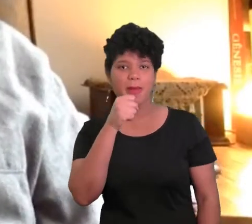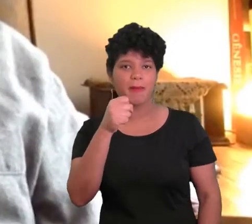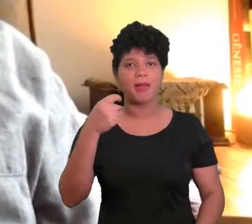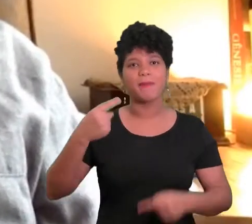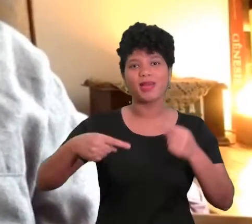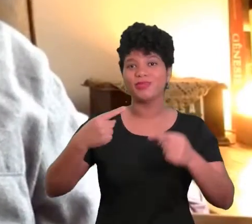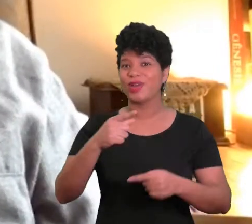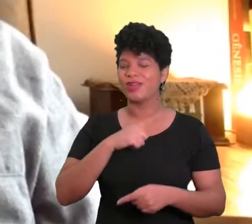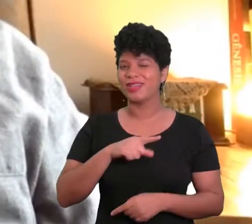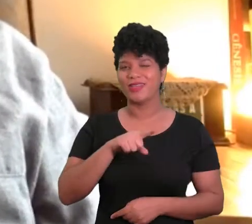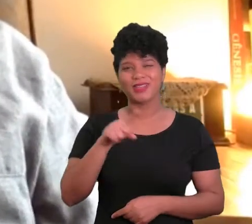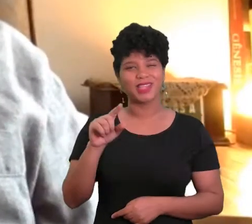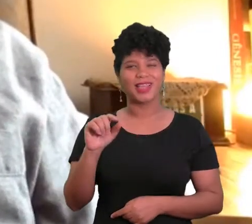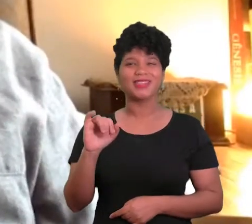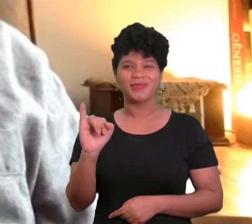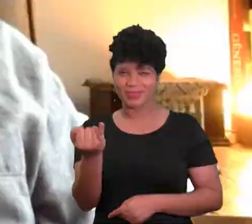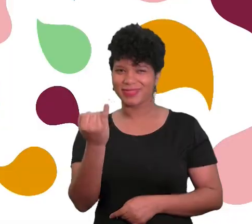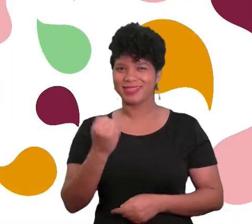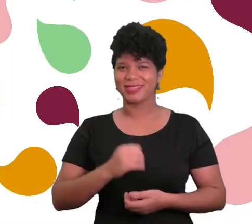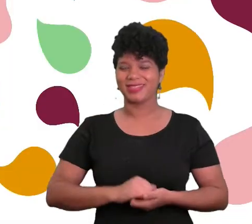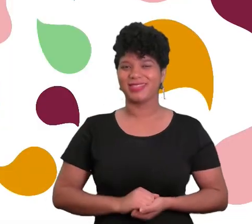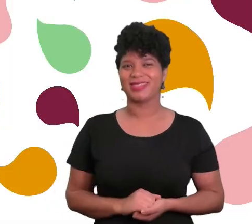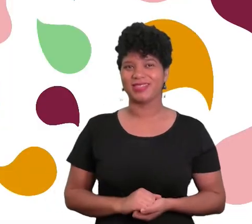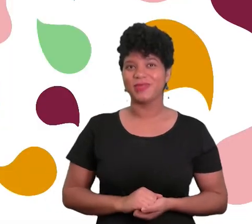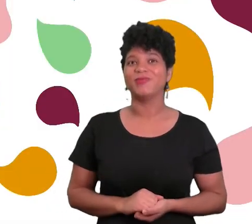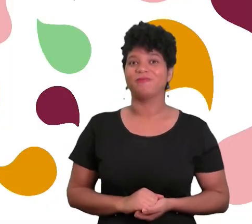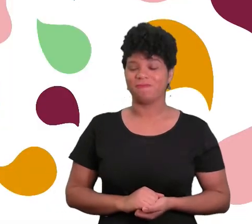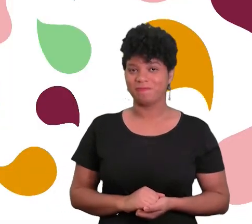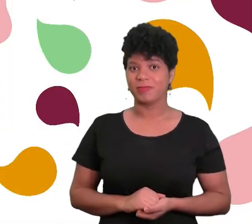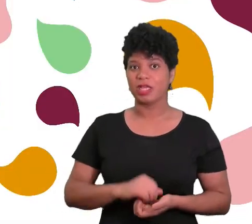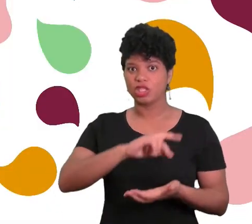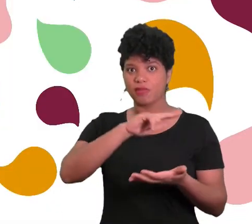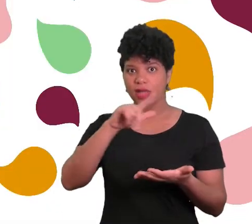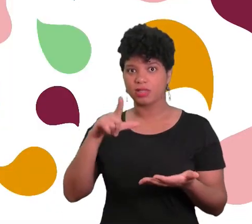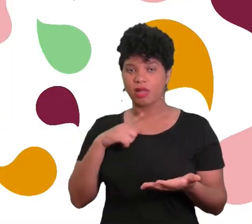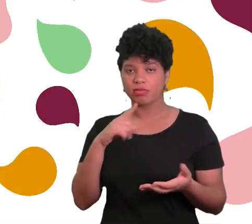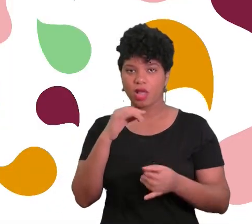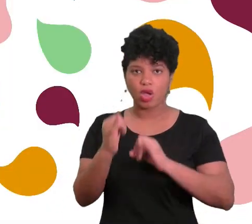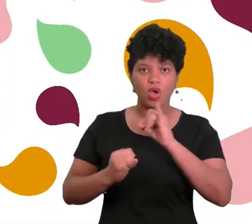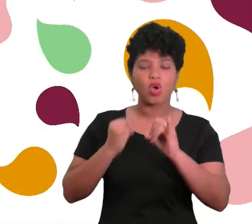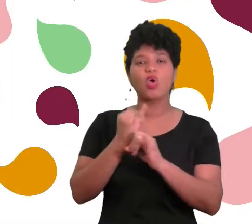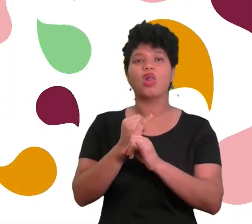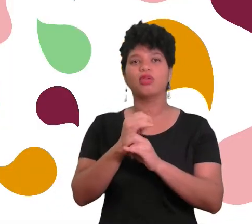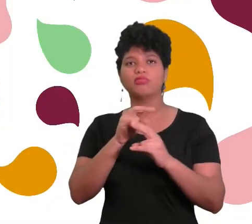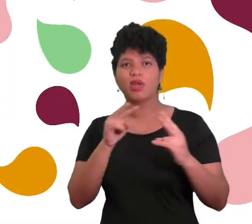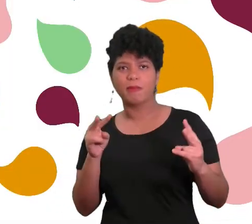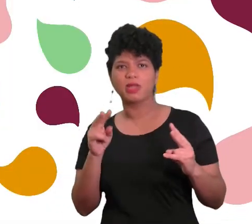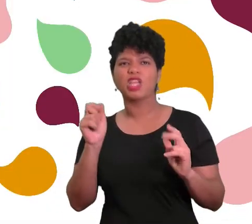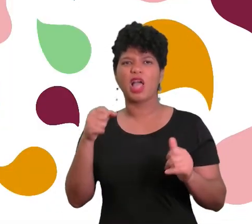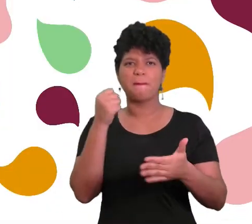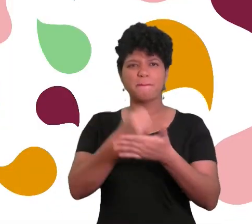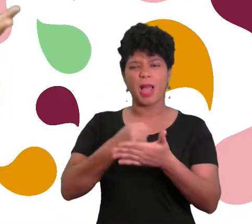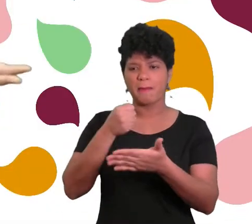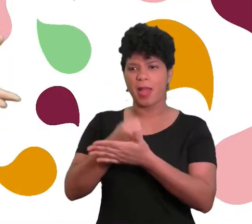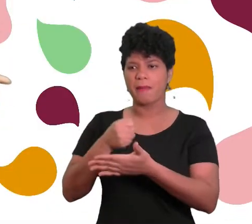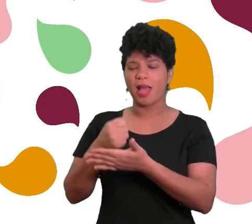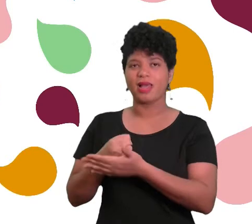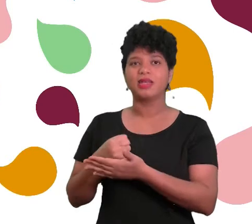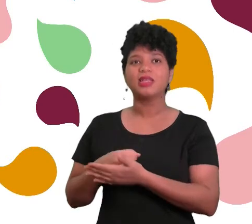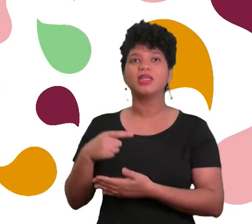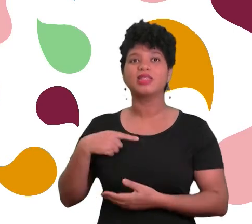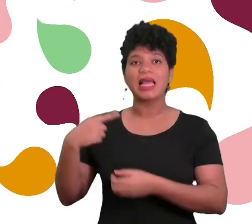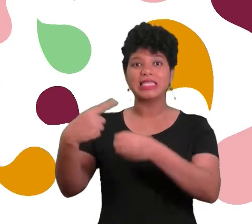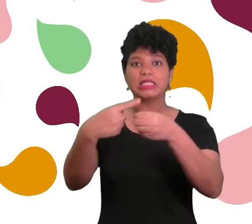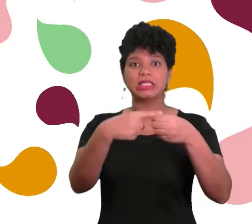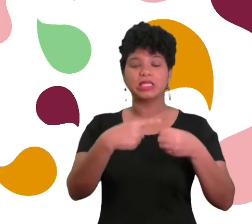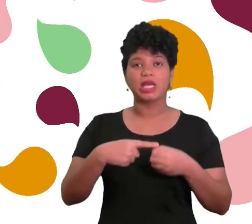um ótimo festival a todos. E além das atividades virtuais, projeções ativistas vão ser projetadas em diversas cidades